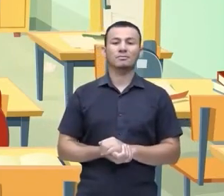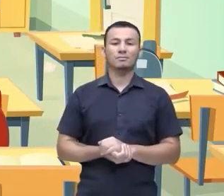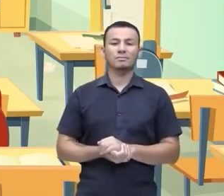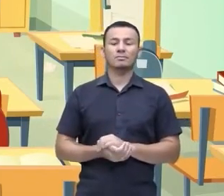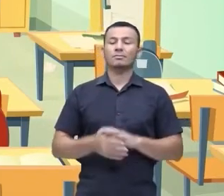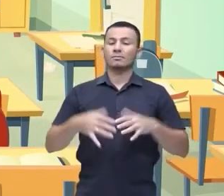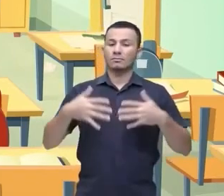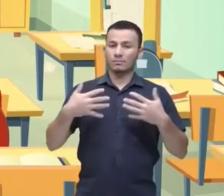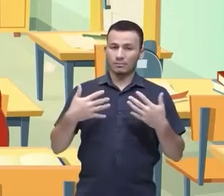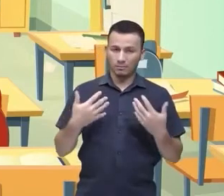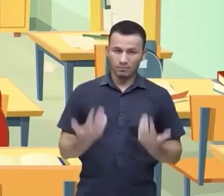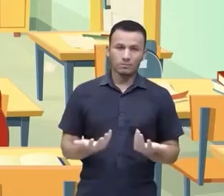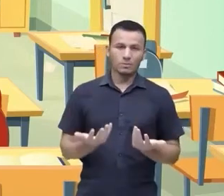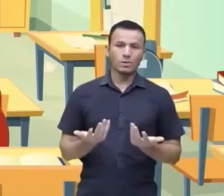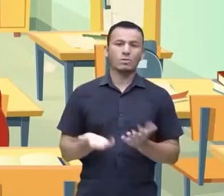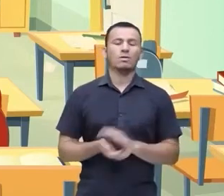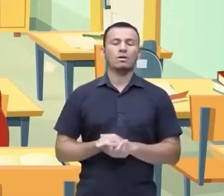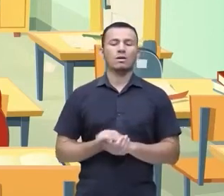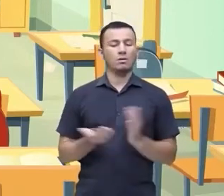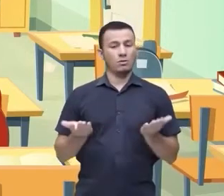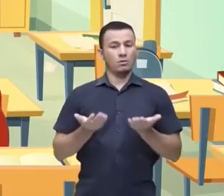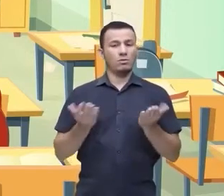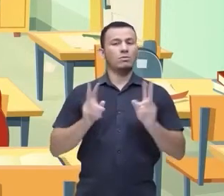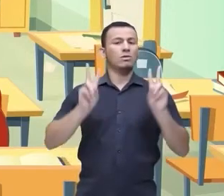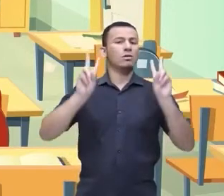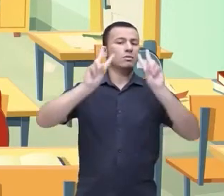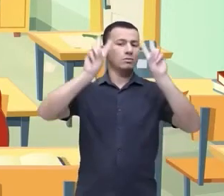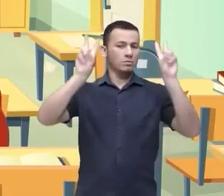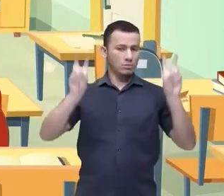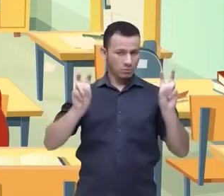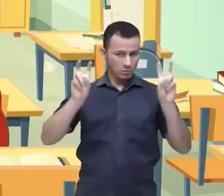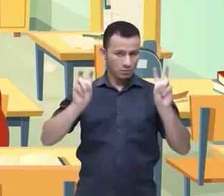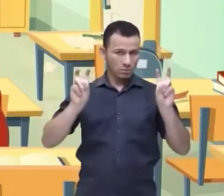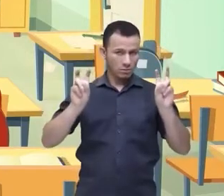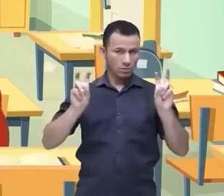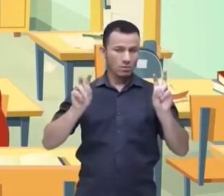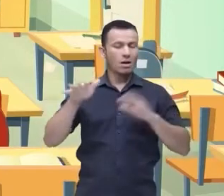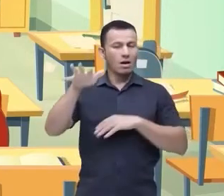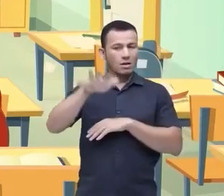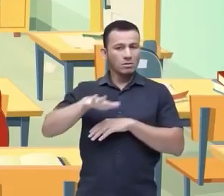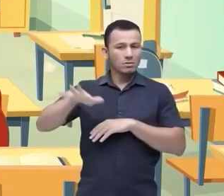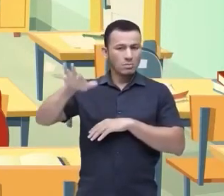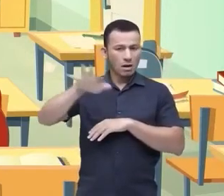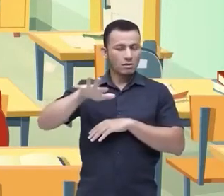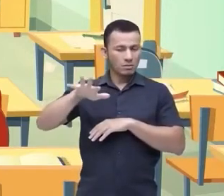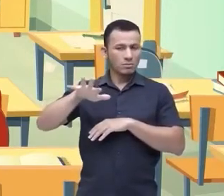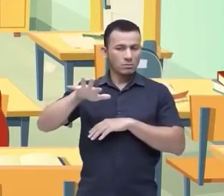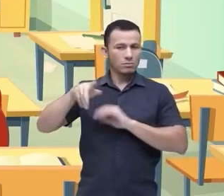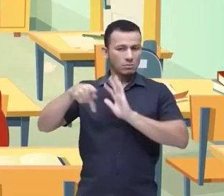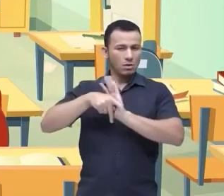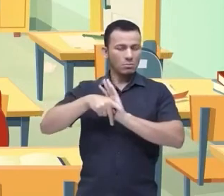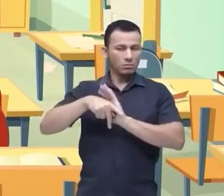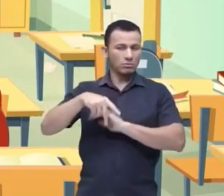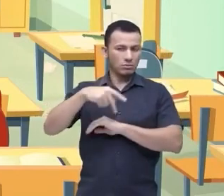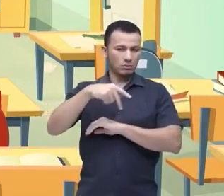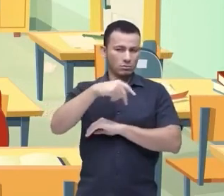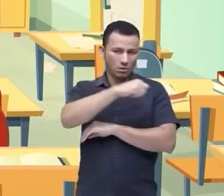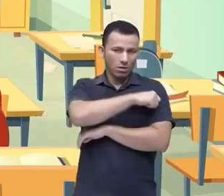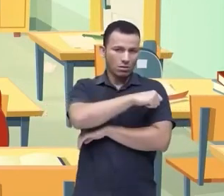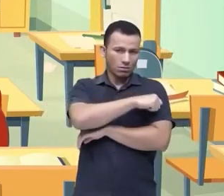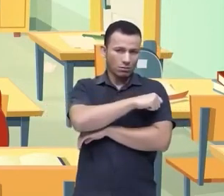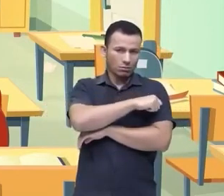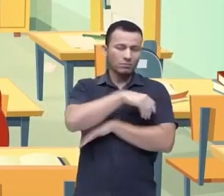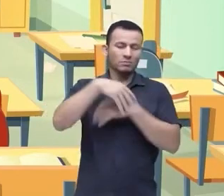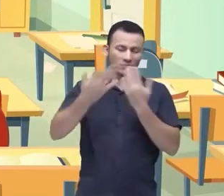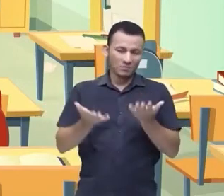aqui, ó. Como a nossa aula hoje é sobre o espaço físico do aluno, nós estamos nada melhor